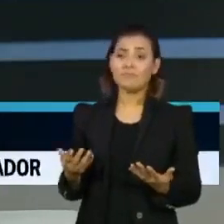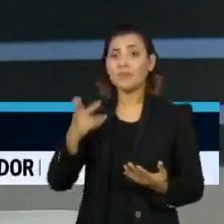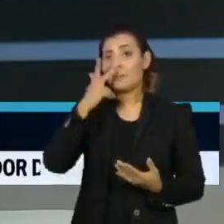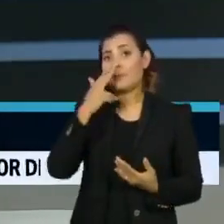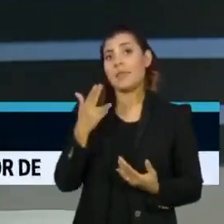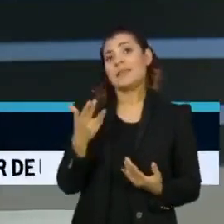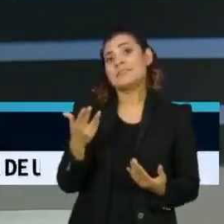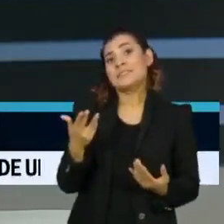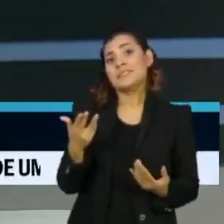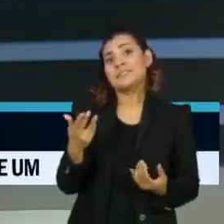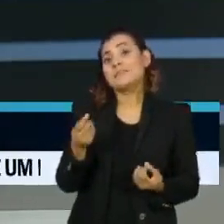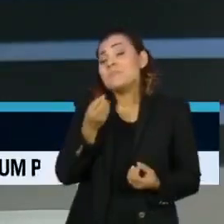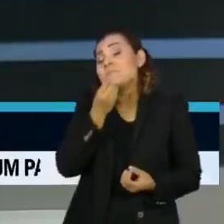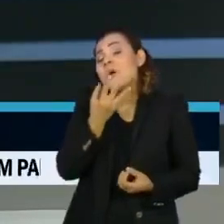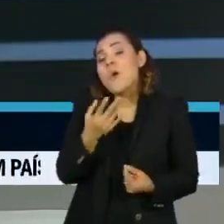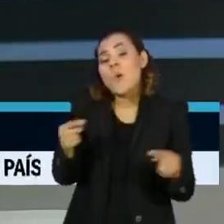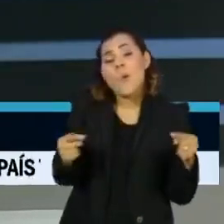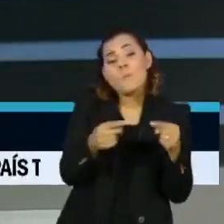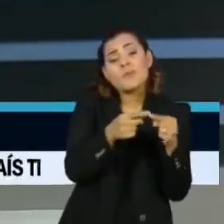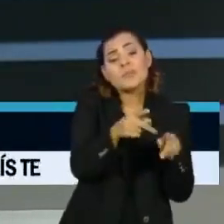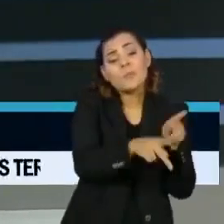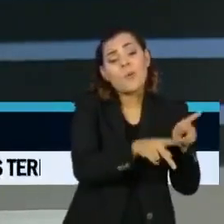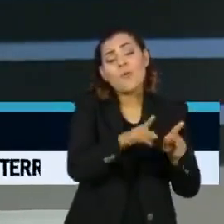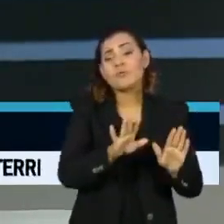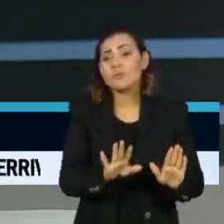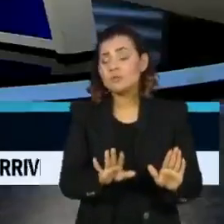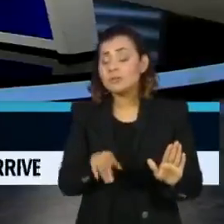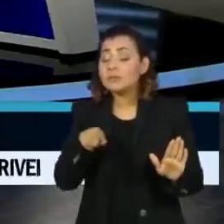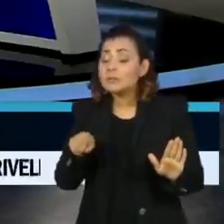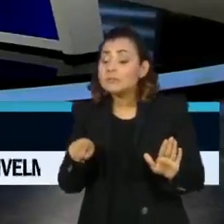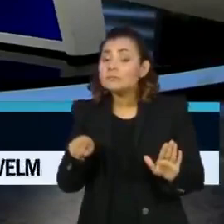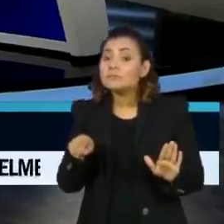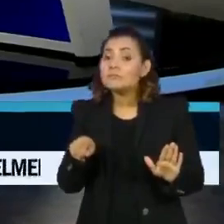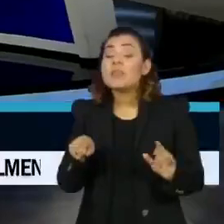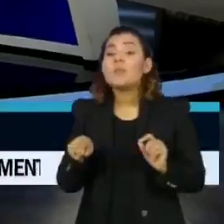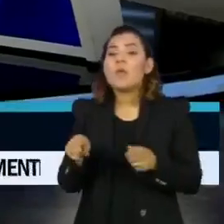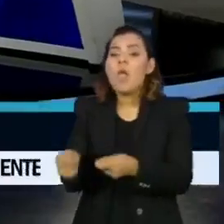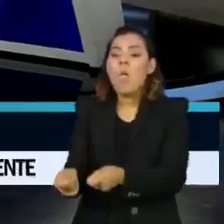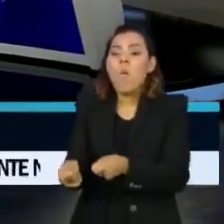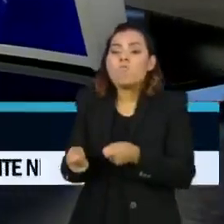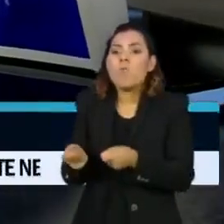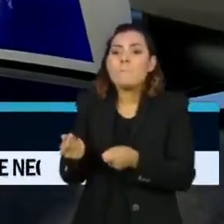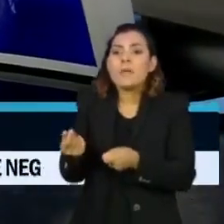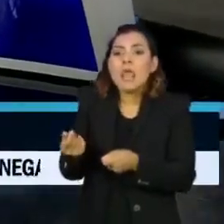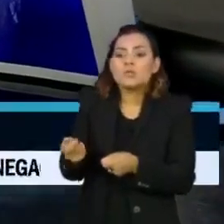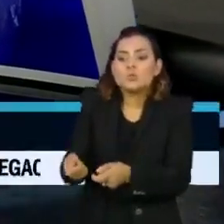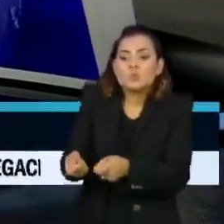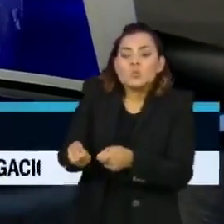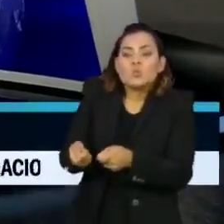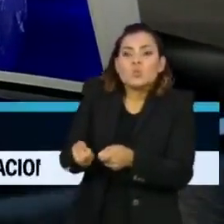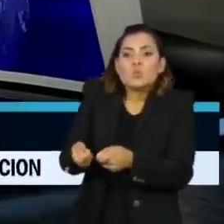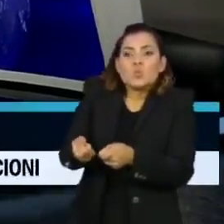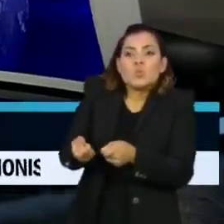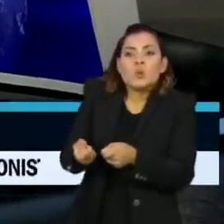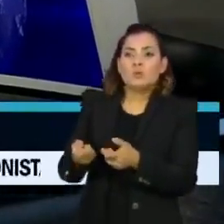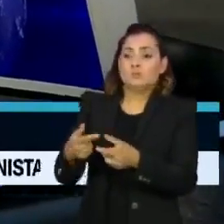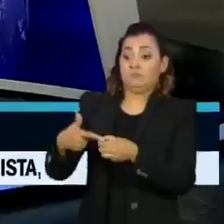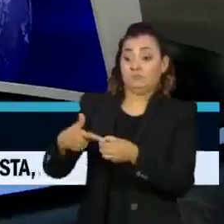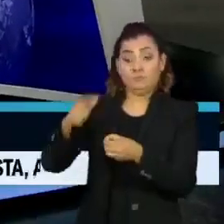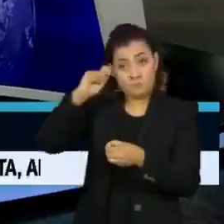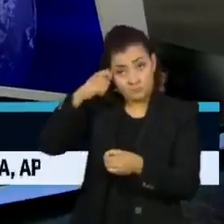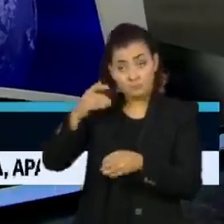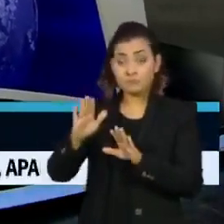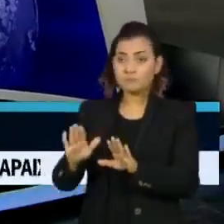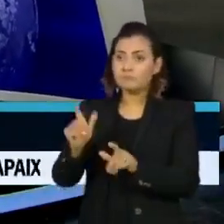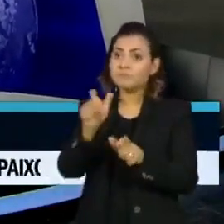bem-vinda ou simpática ao consumidor, que é você segurar os preços da empresa, os preços do petróleo. Então,